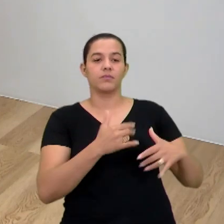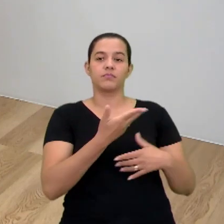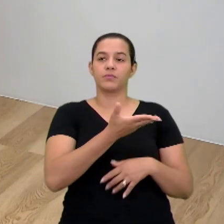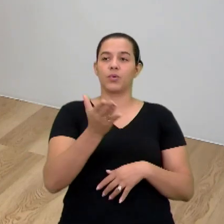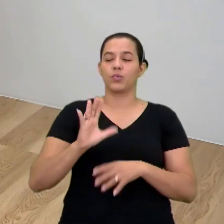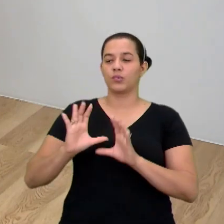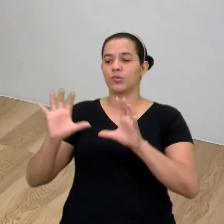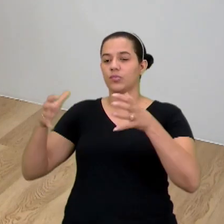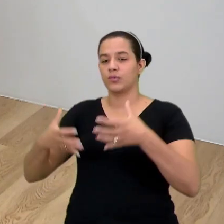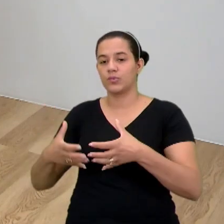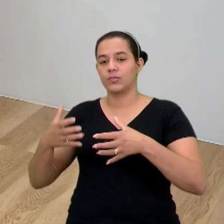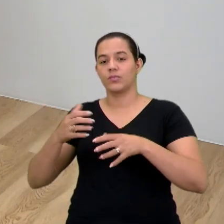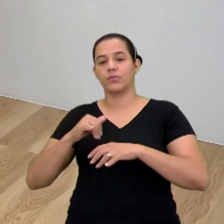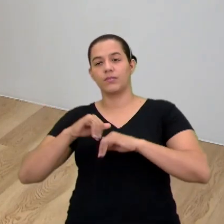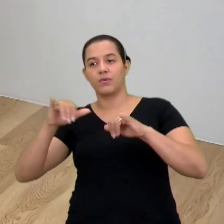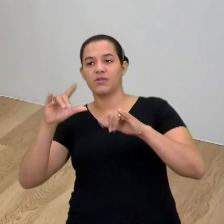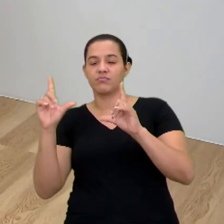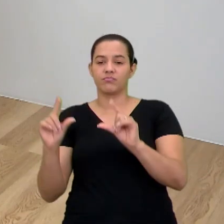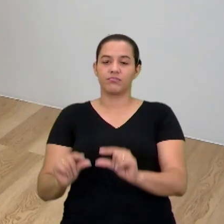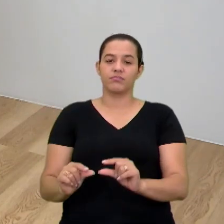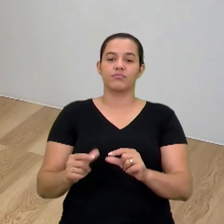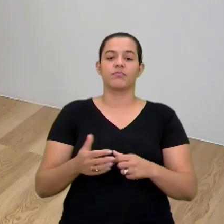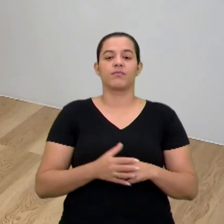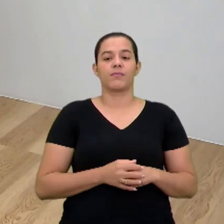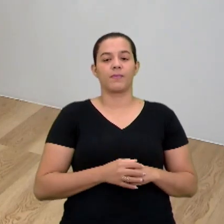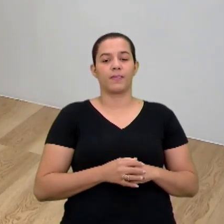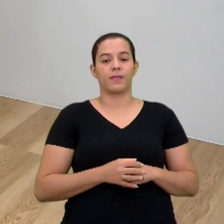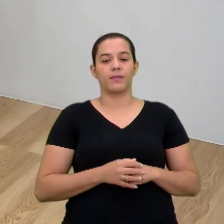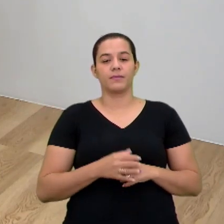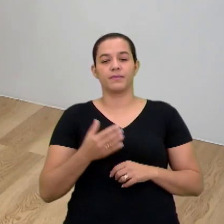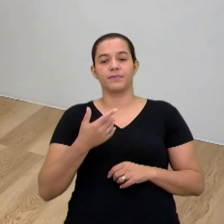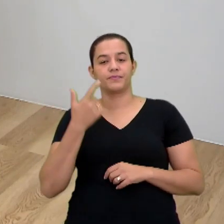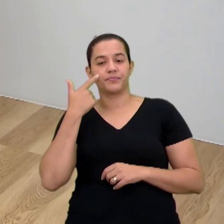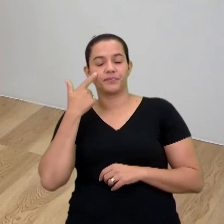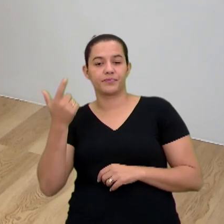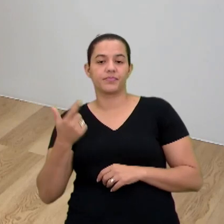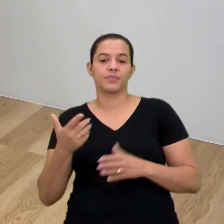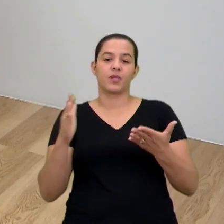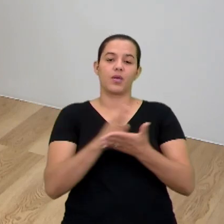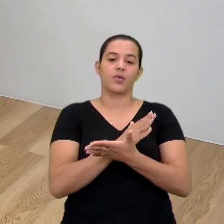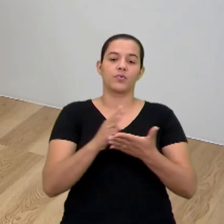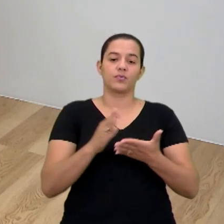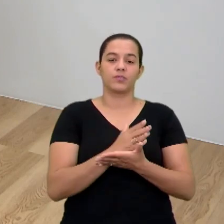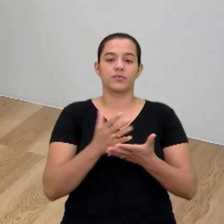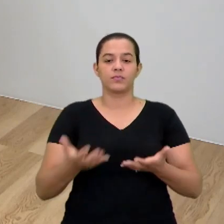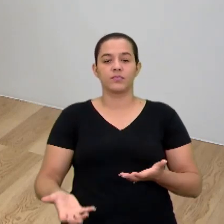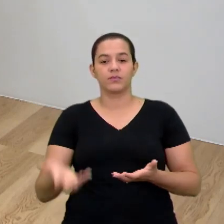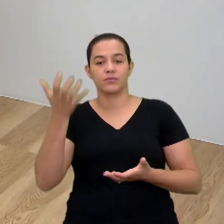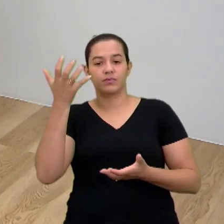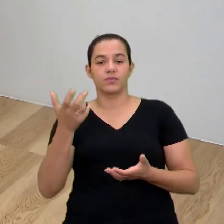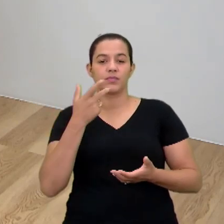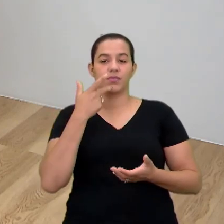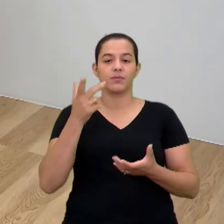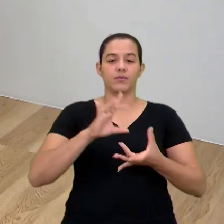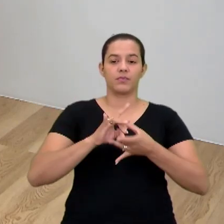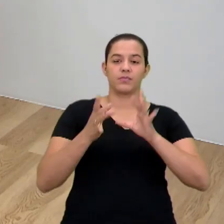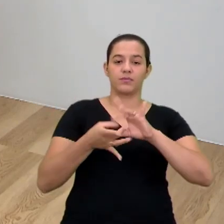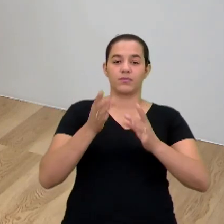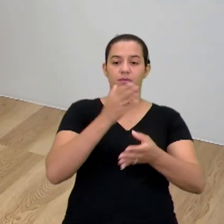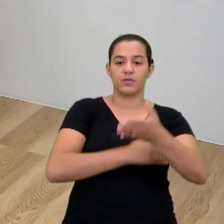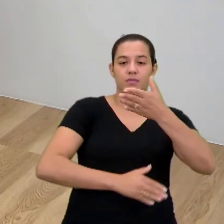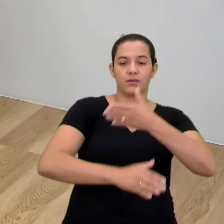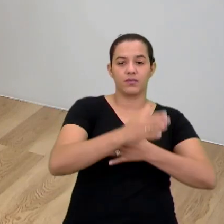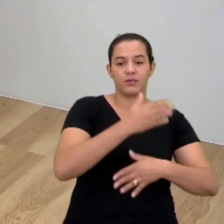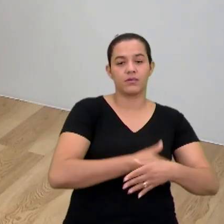por exemplo, em homem, nós ouvimos falar das mulheres de destaque, mas, por exemplo, eu não lembro de ter falado do Paralímpico